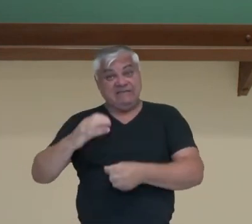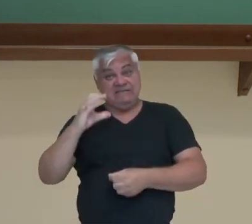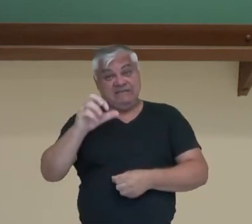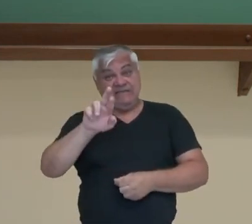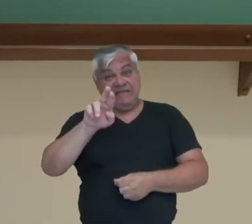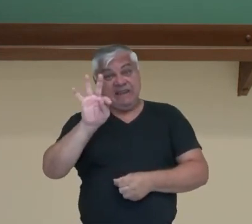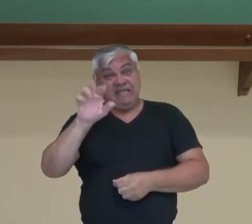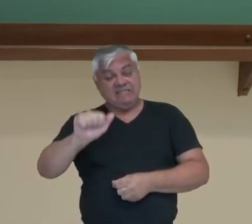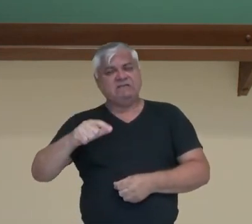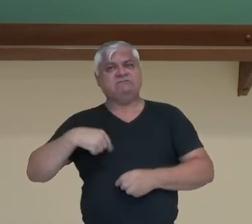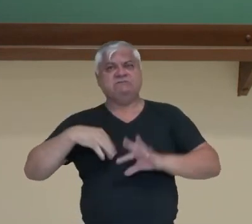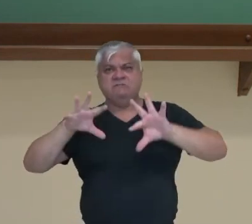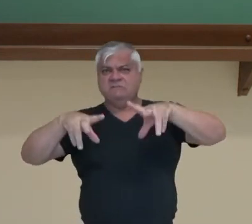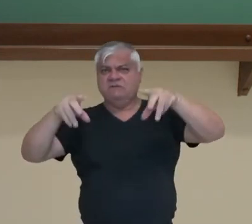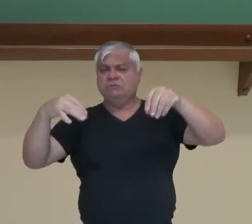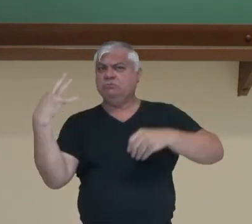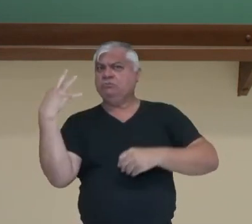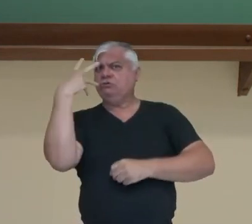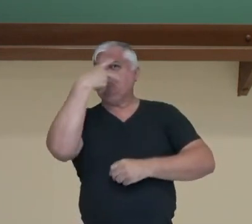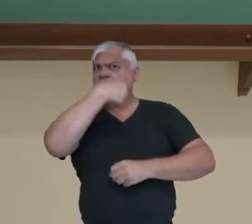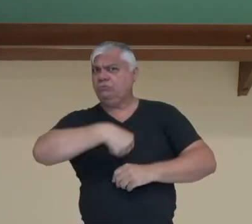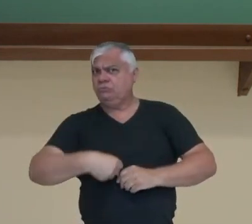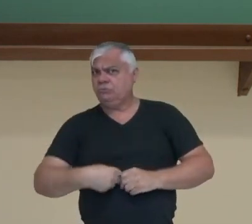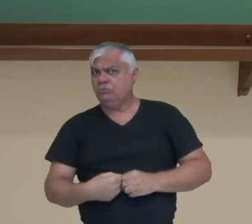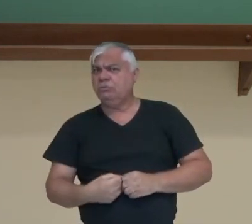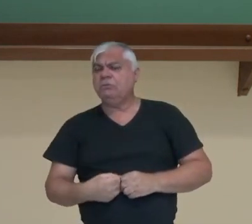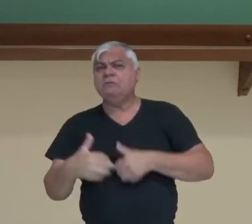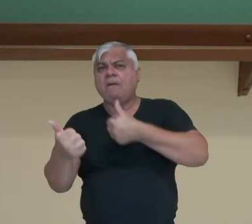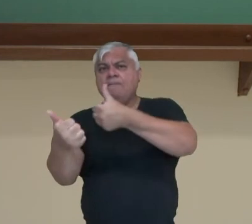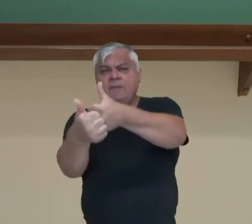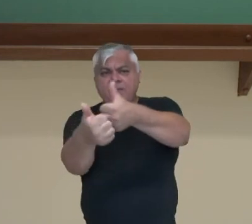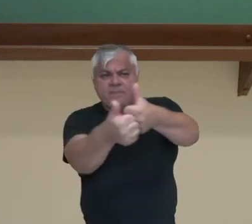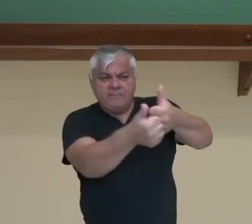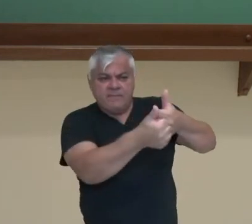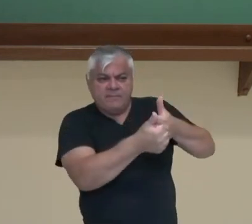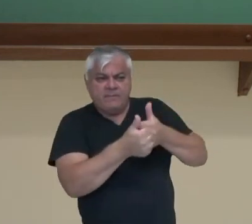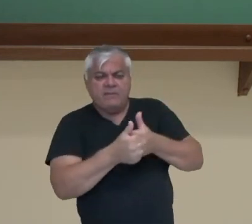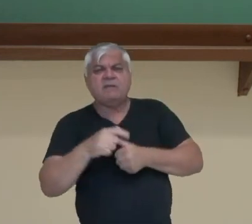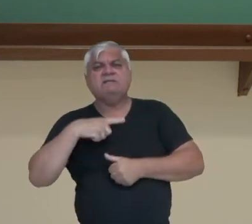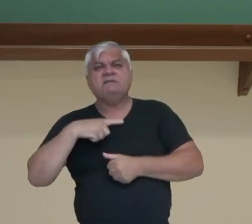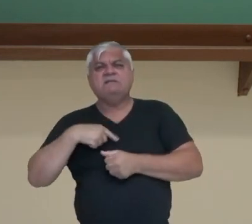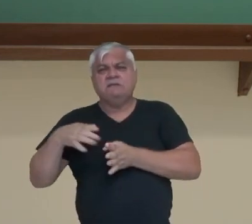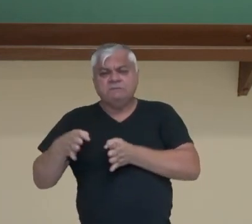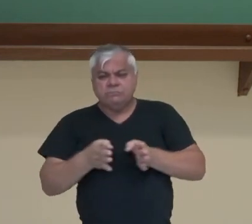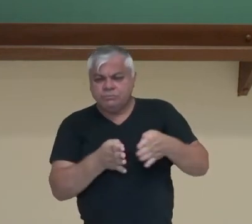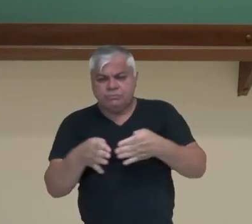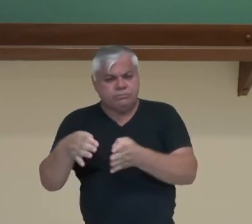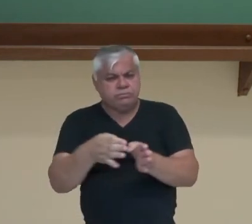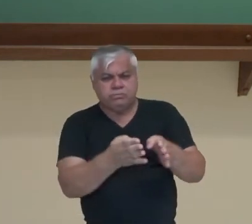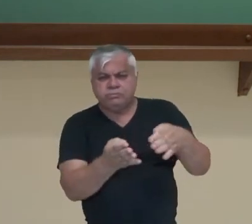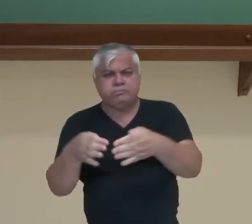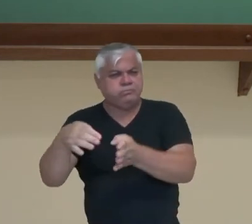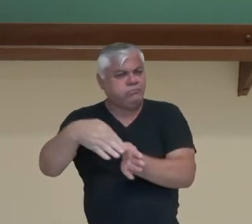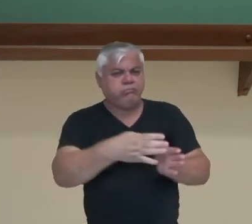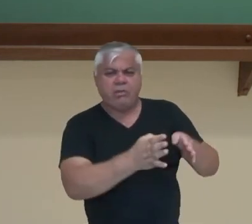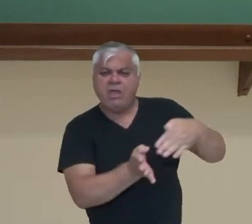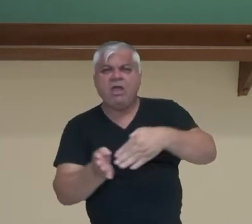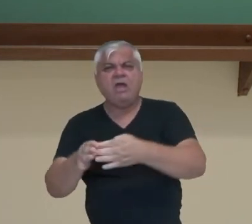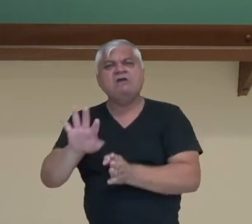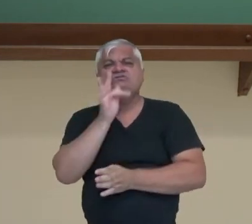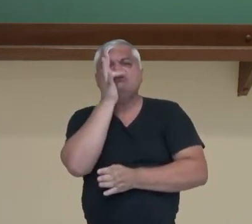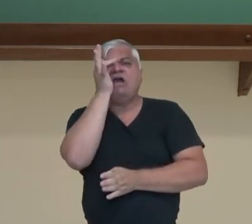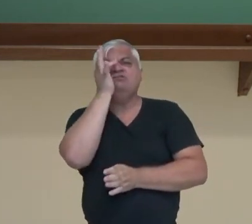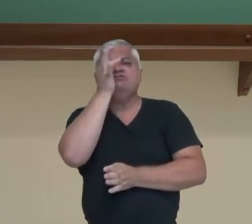Quinós. Inclusive, né, próximos aos palácios, tinham realmente vários labirintos, assim, de jardins, muito bonito, que provavelmente